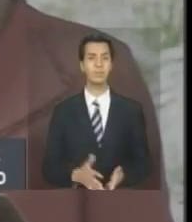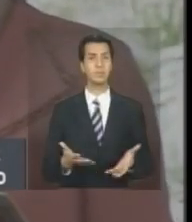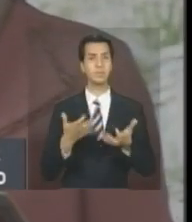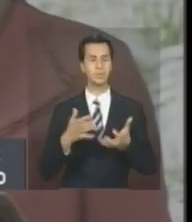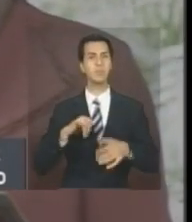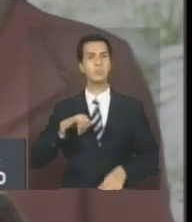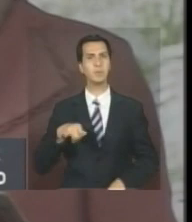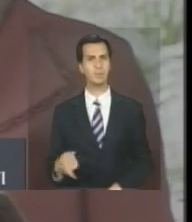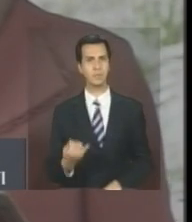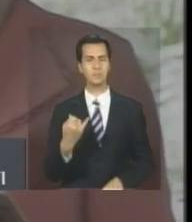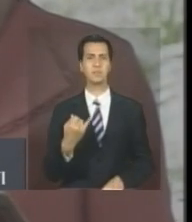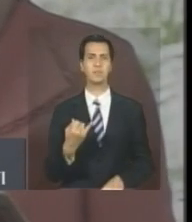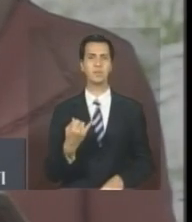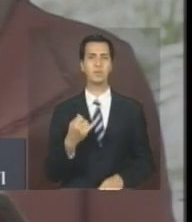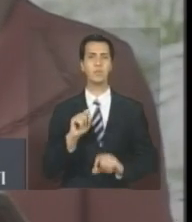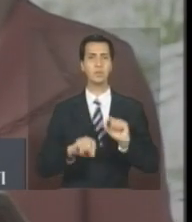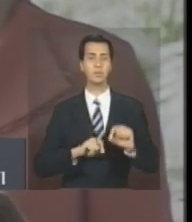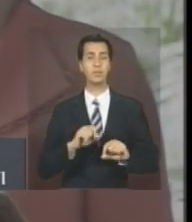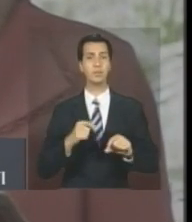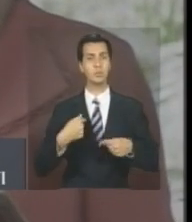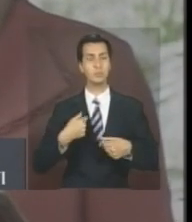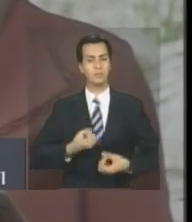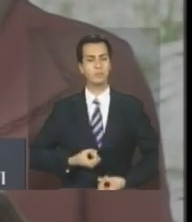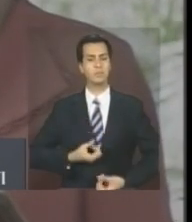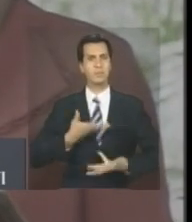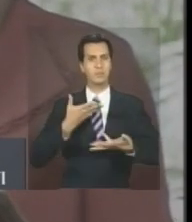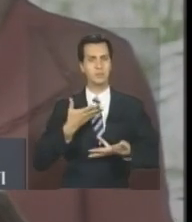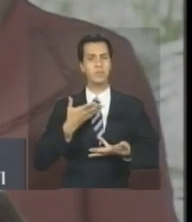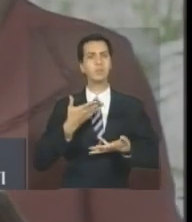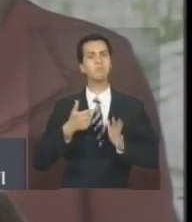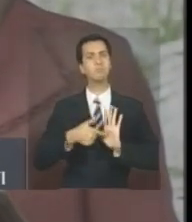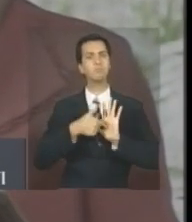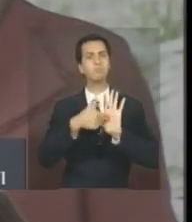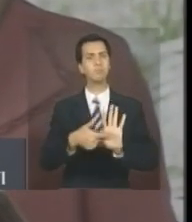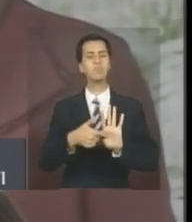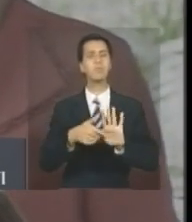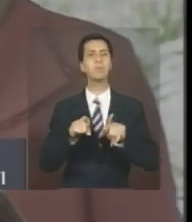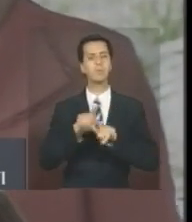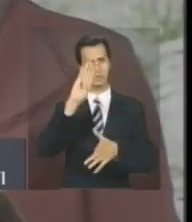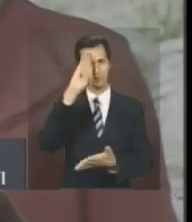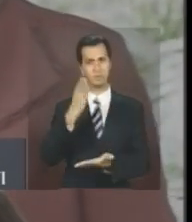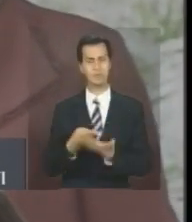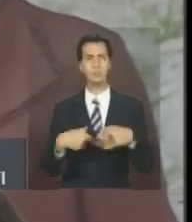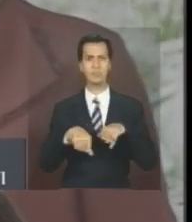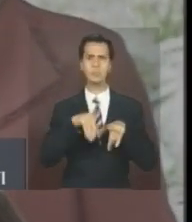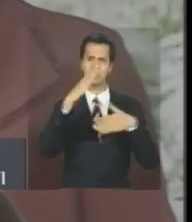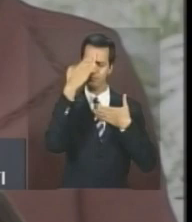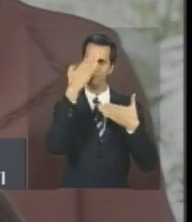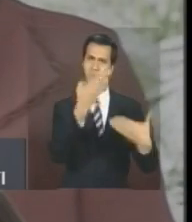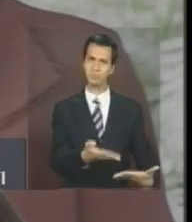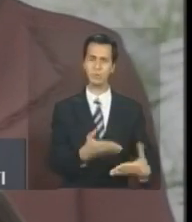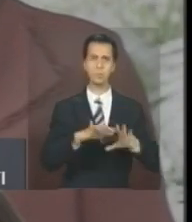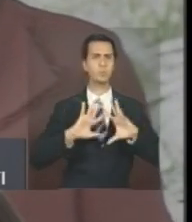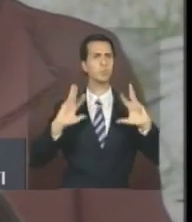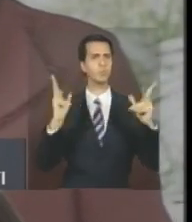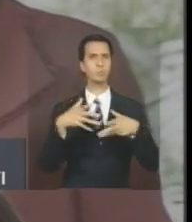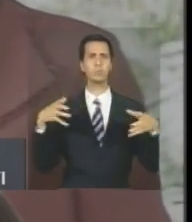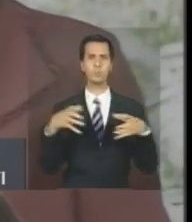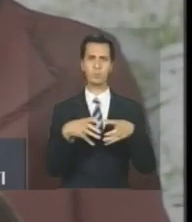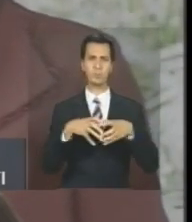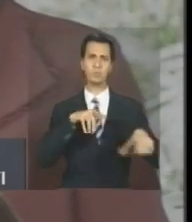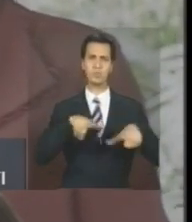a oportunidade para expressar de público meu reconhecimento e meu agradecimento a todos os integrantes da